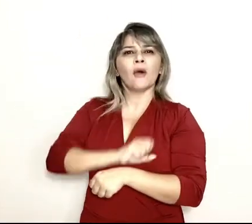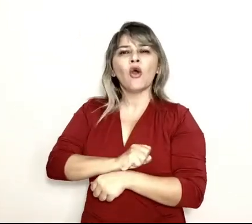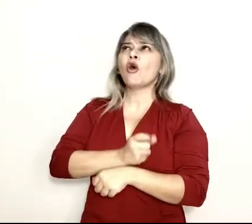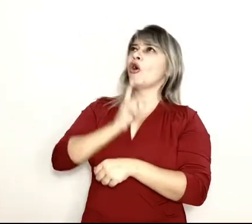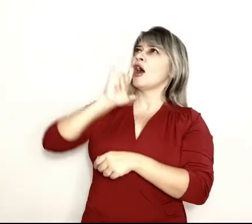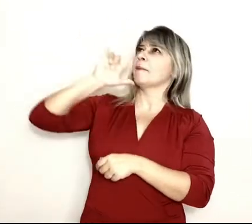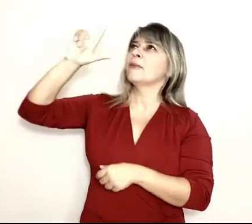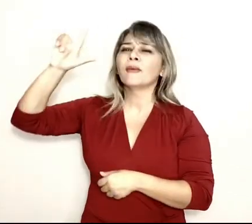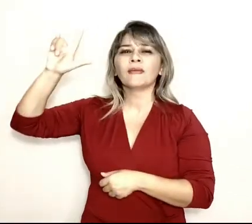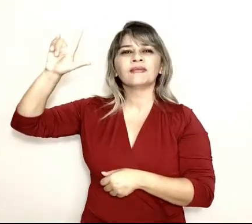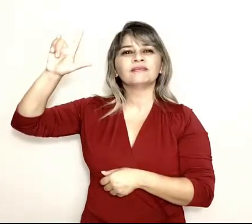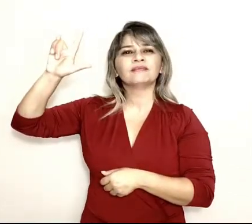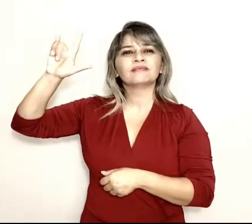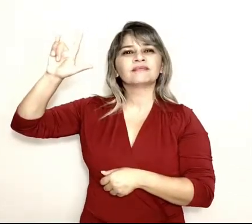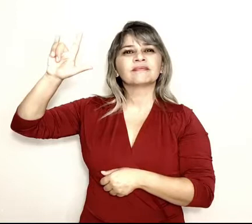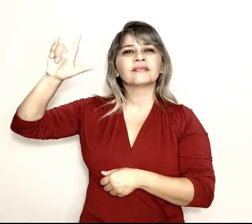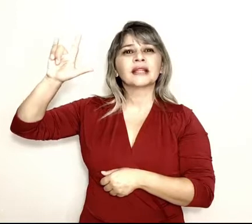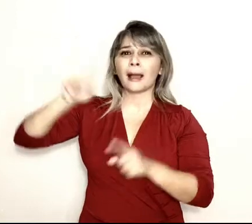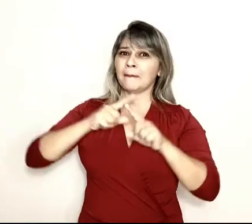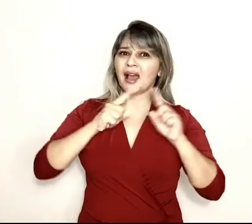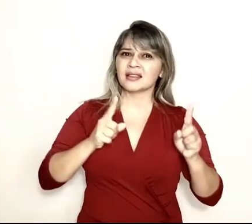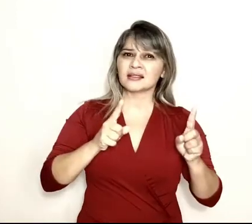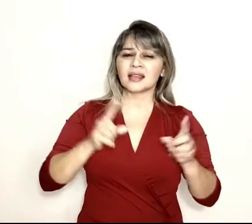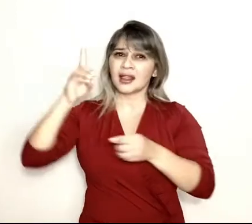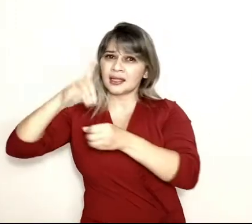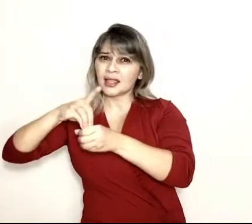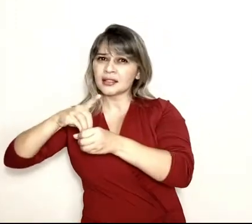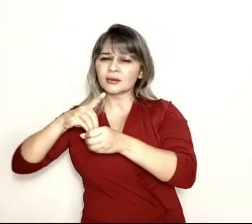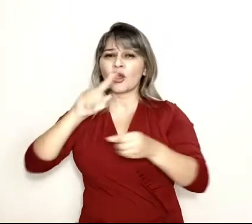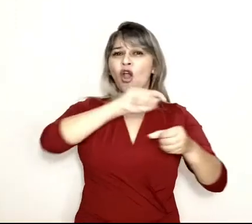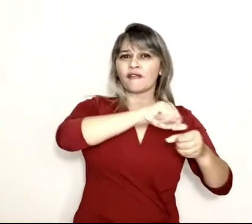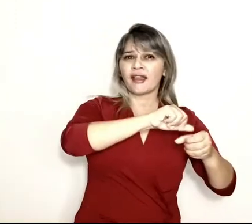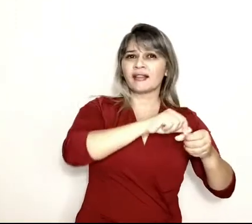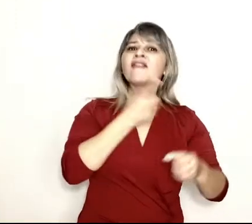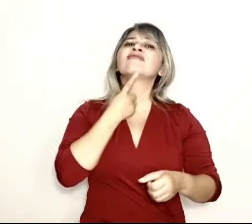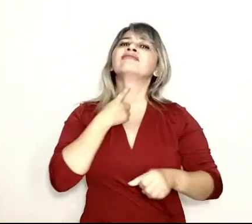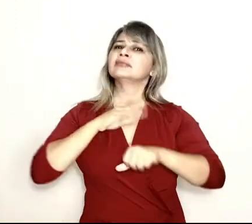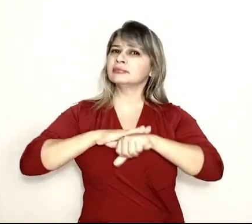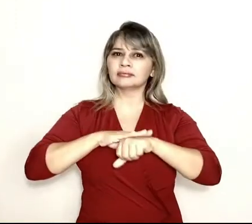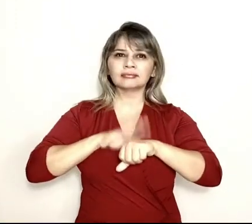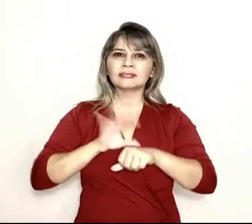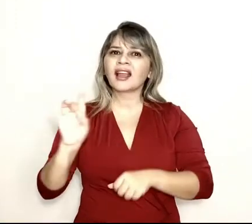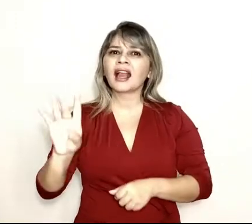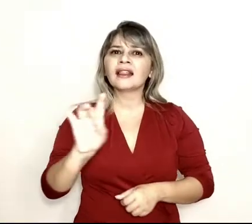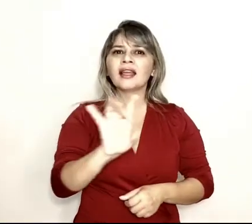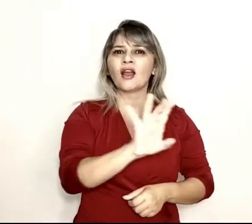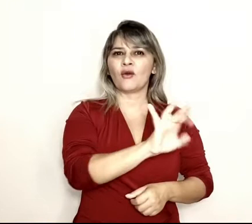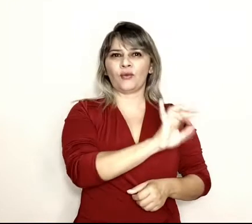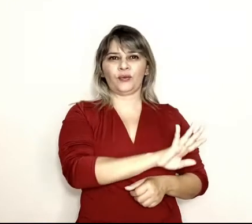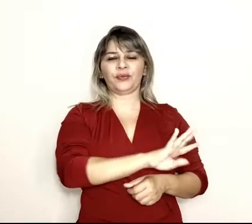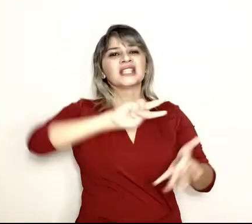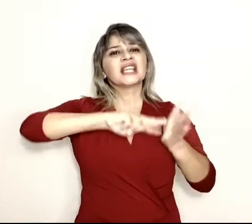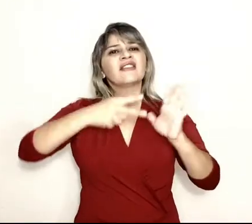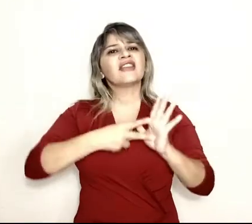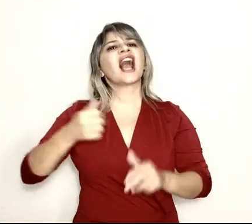ato de amor. A oferta, assim como o dízimo, é voluntária. e significa um ato de louvor,